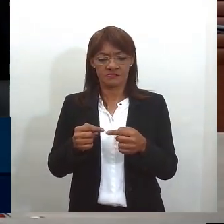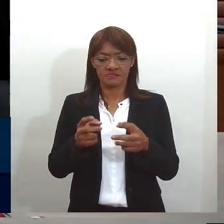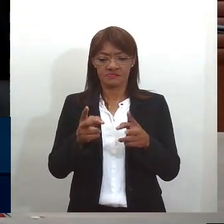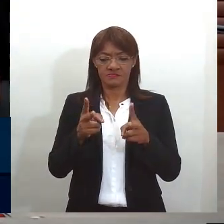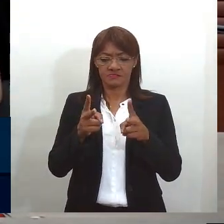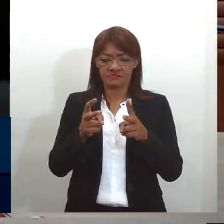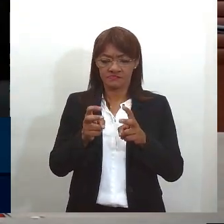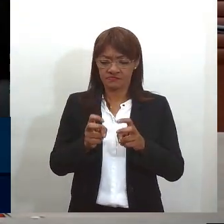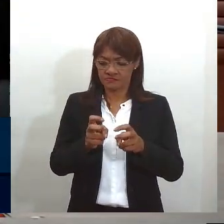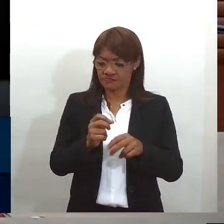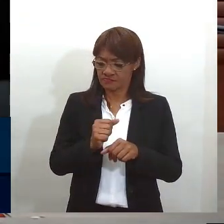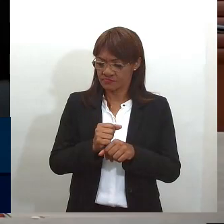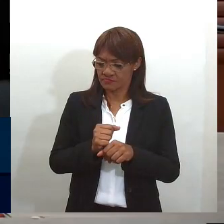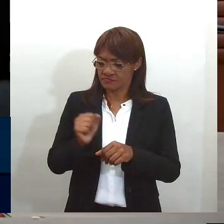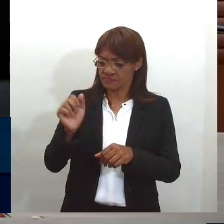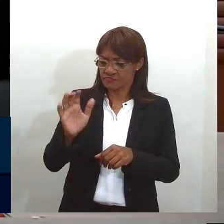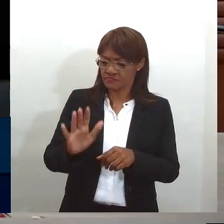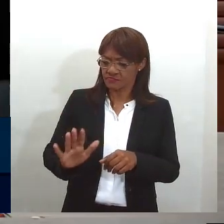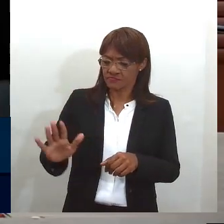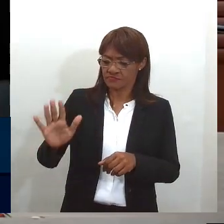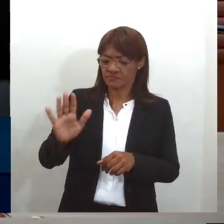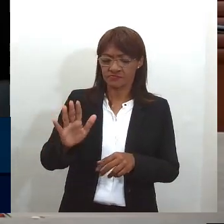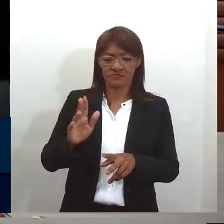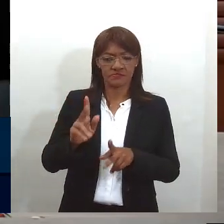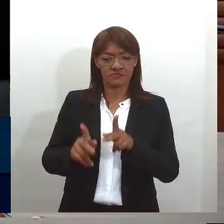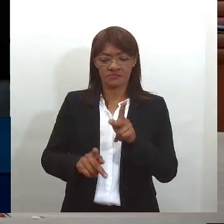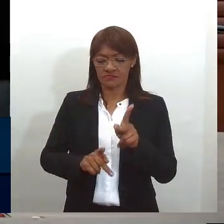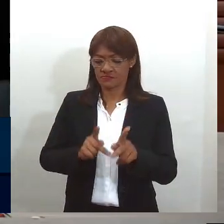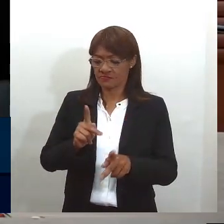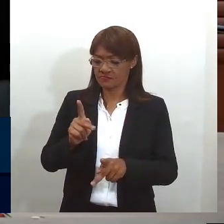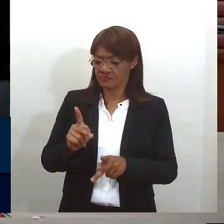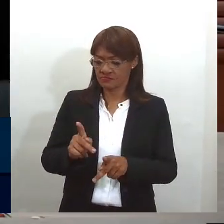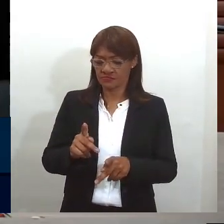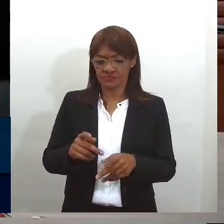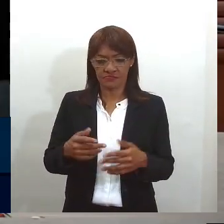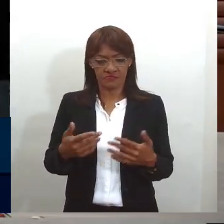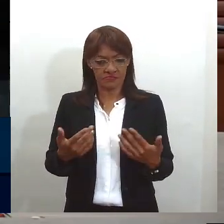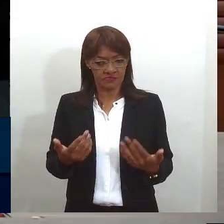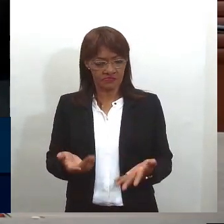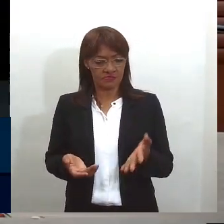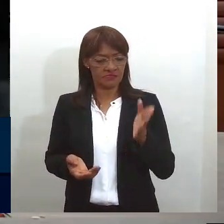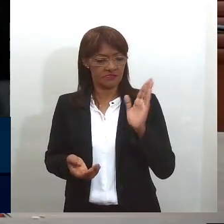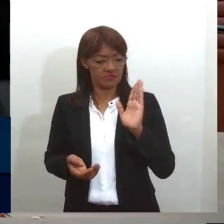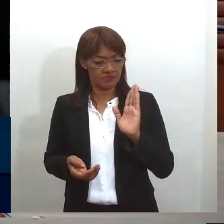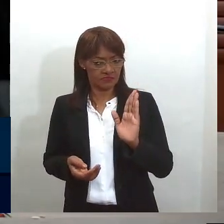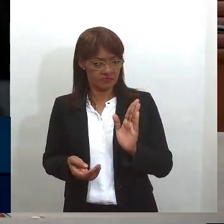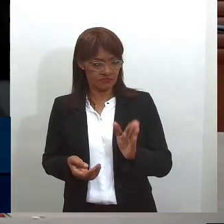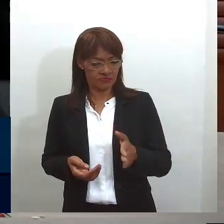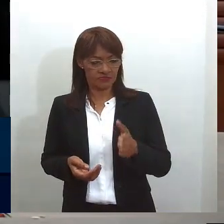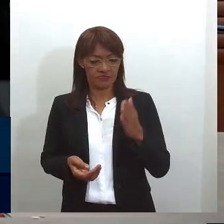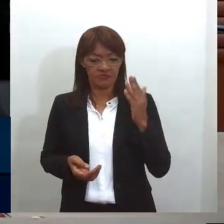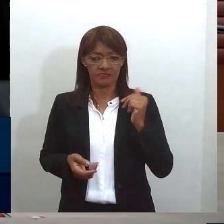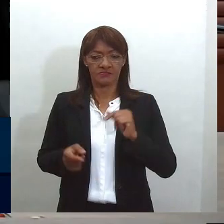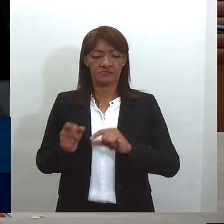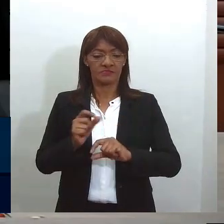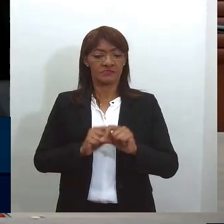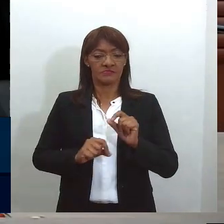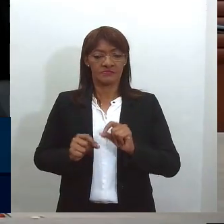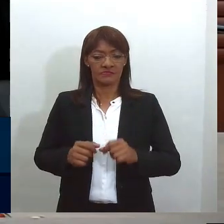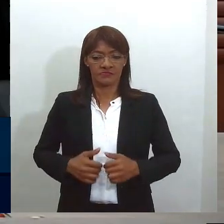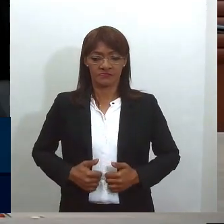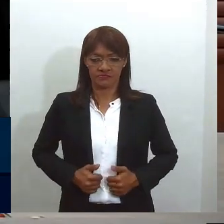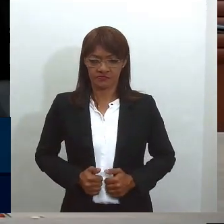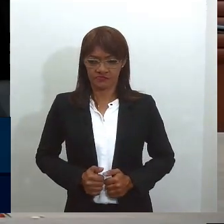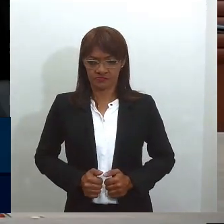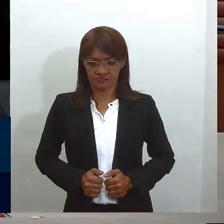aquela população da classe trabalhadora, né, acaba tendo, né, não tendo esse olhar